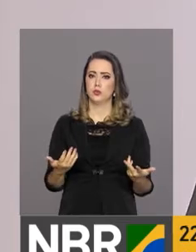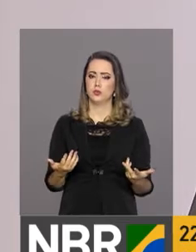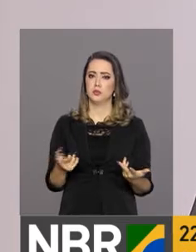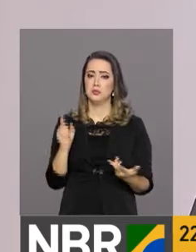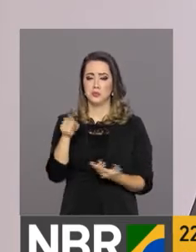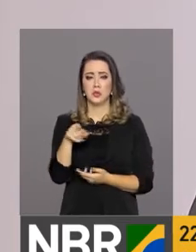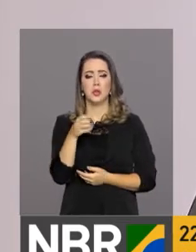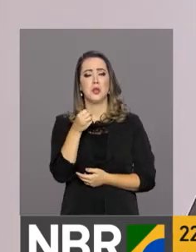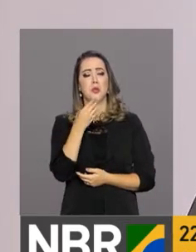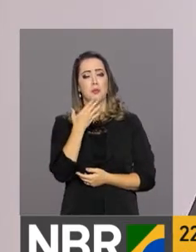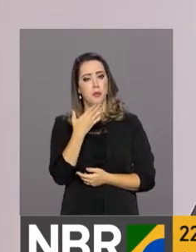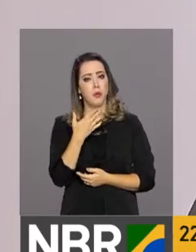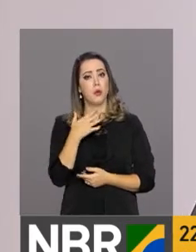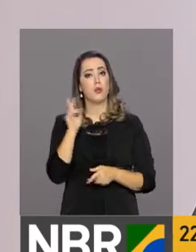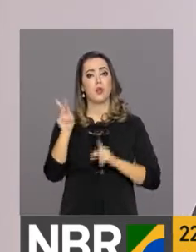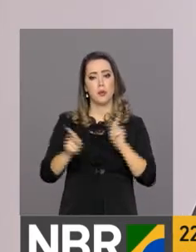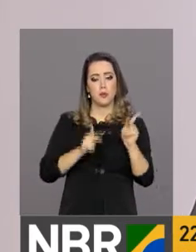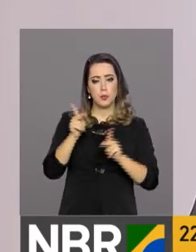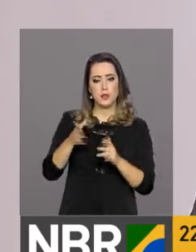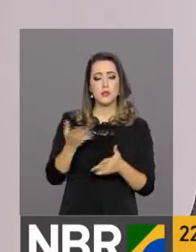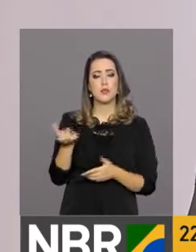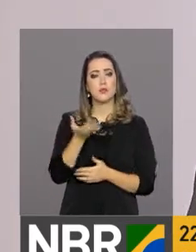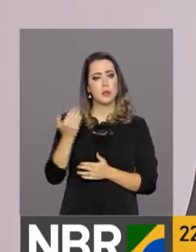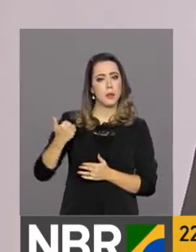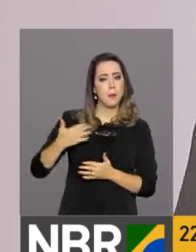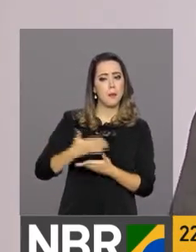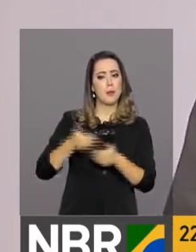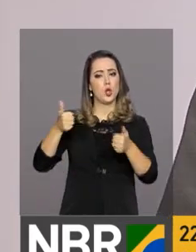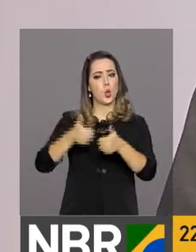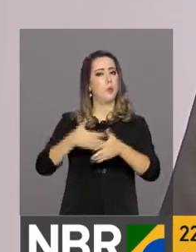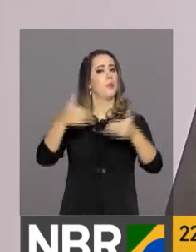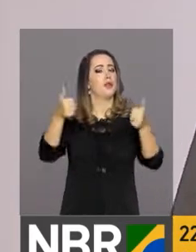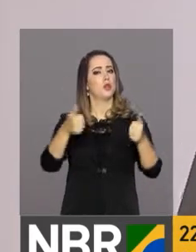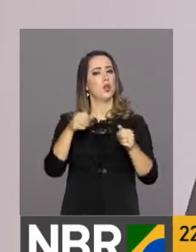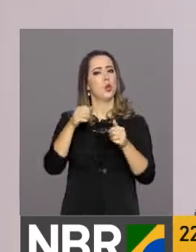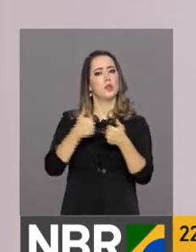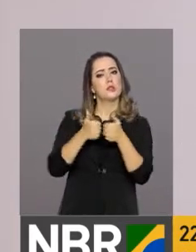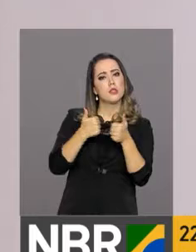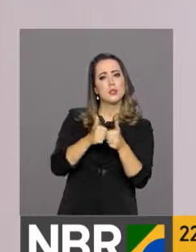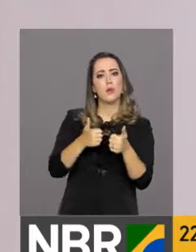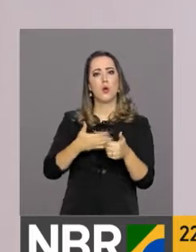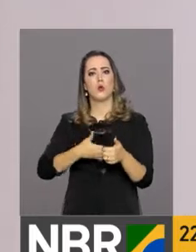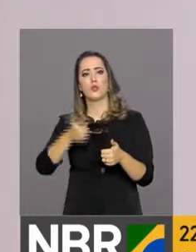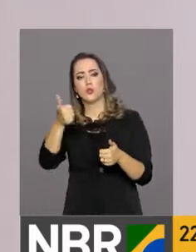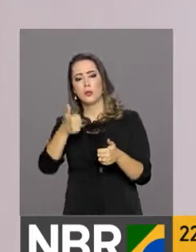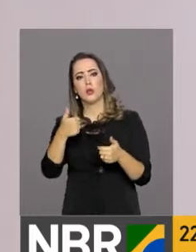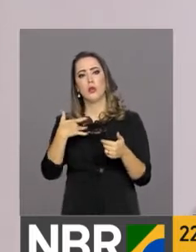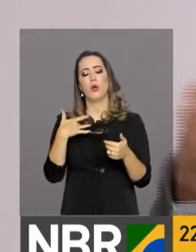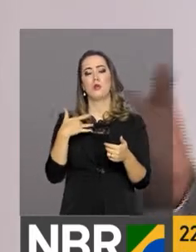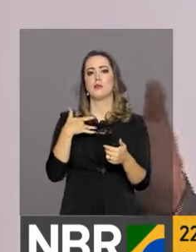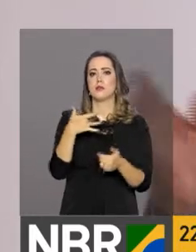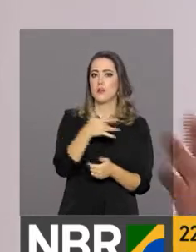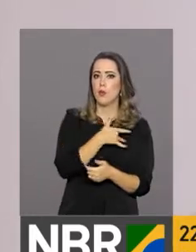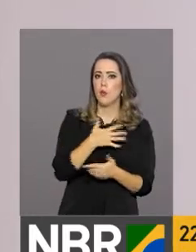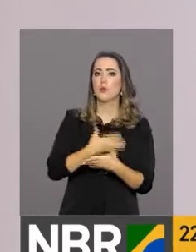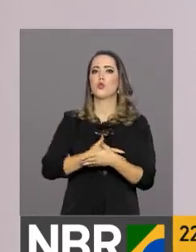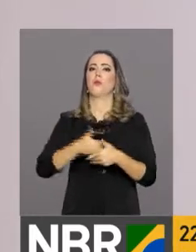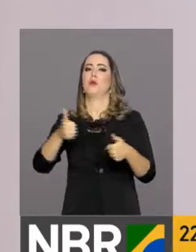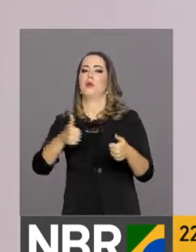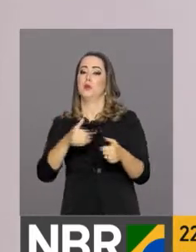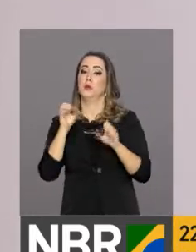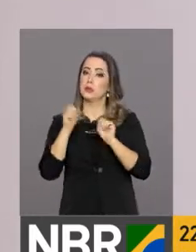melhor serviço de transporte de saúde educação saneamento e acho que nós todos